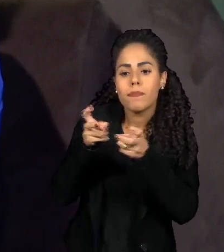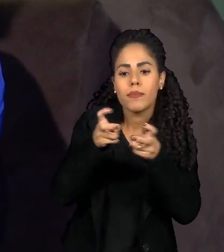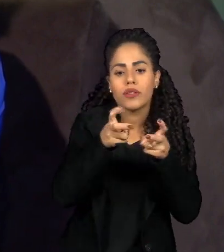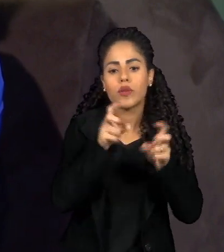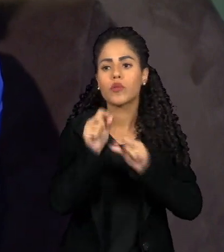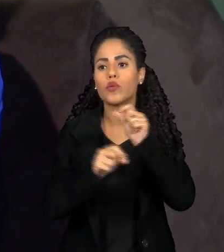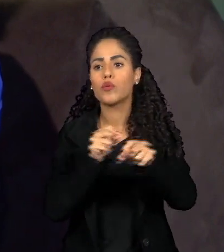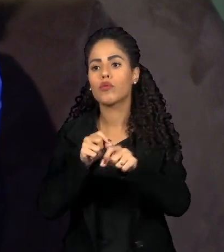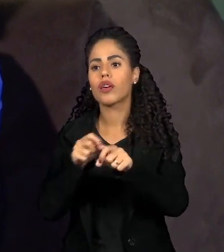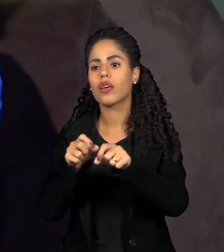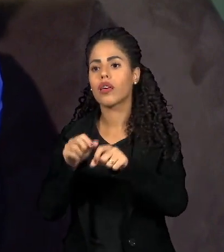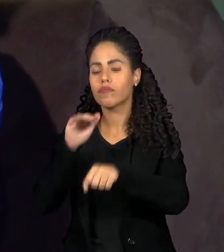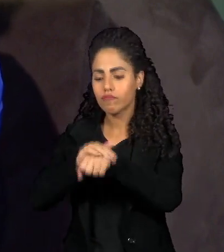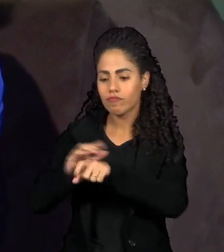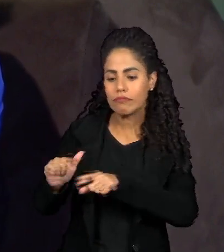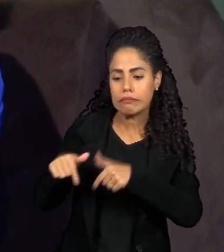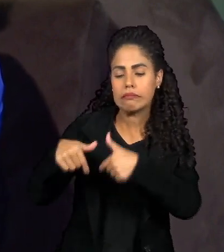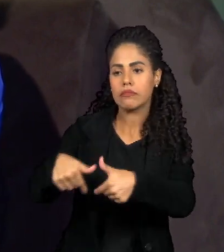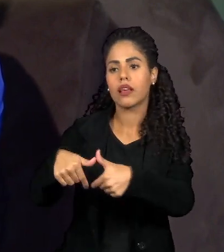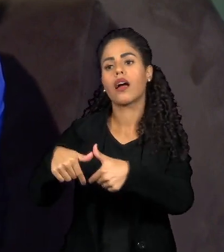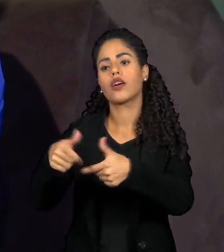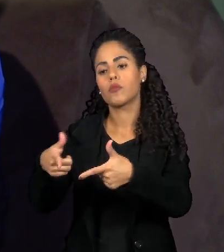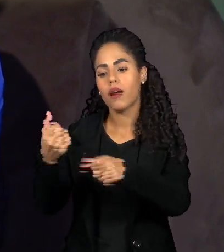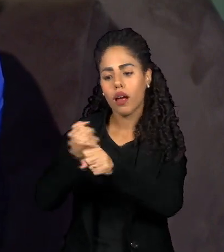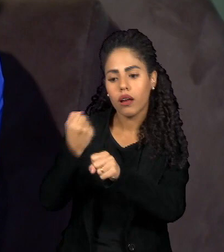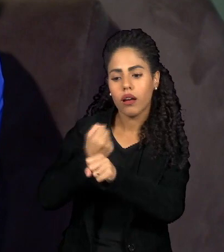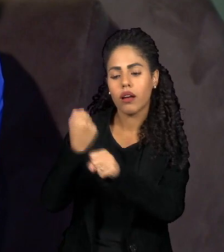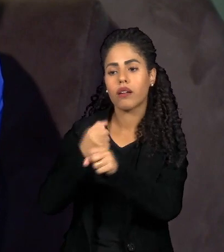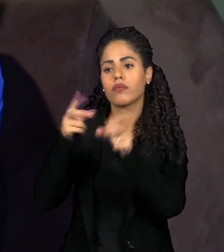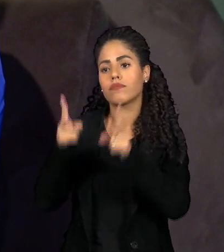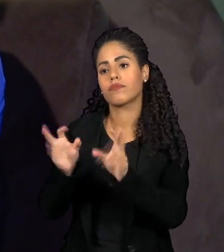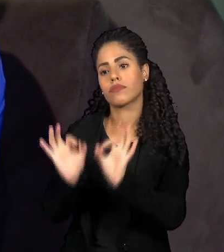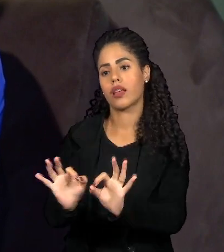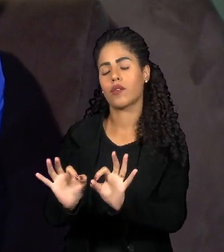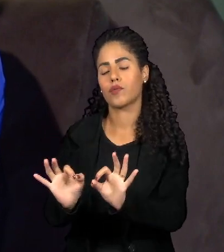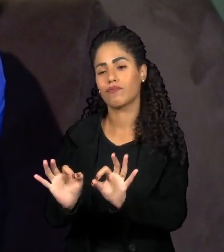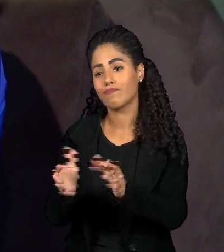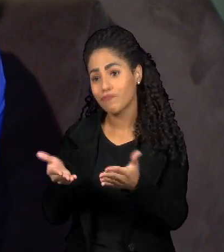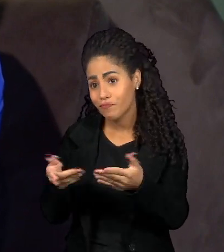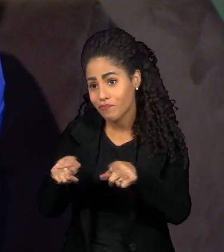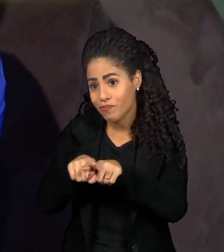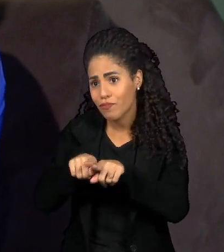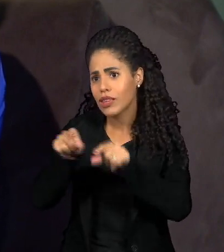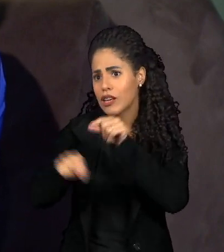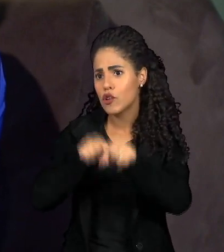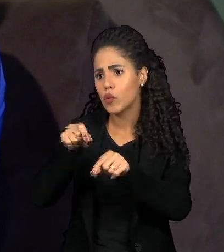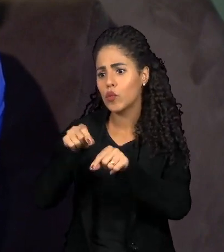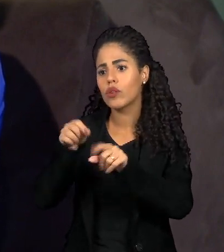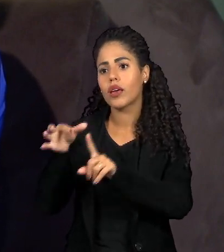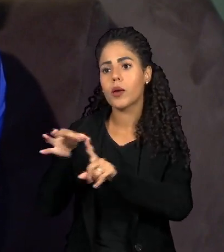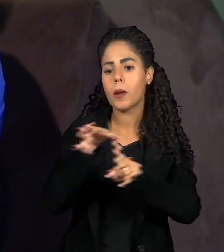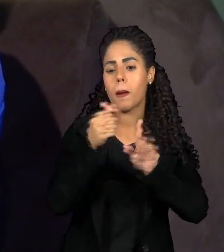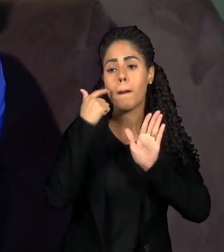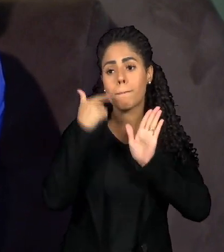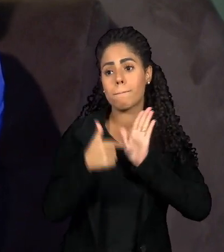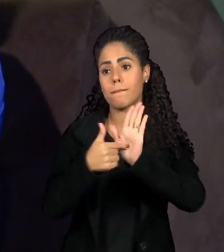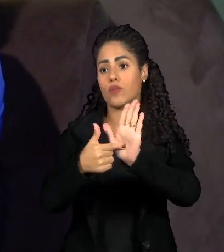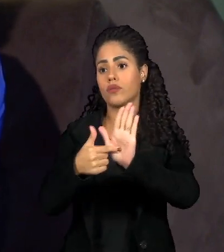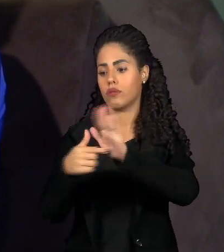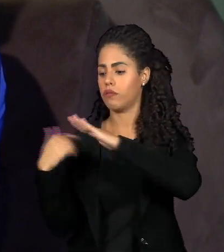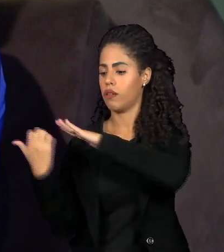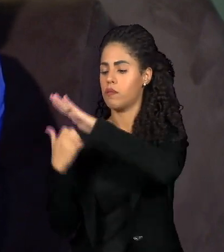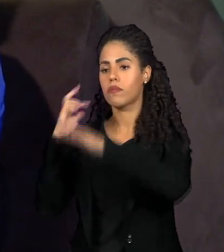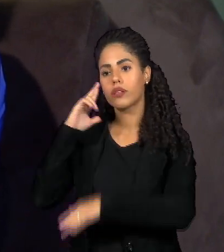a materialidade dessas legislações e também trazendo, né, a iniciativa privada